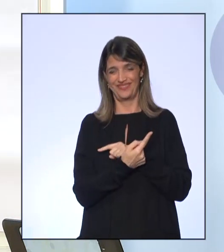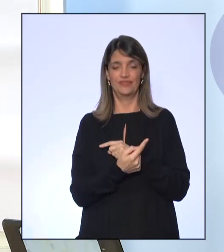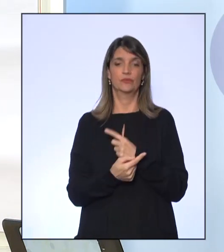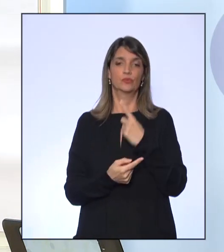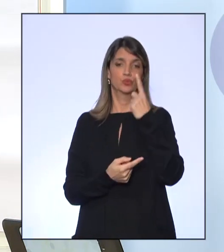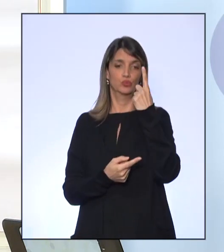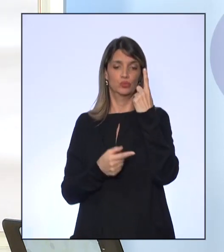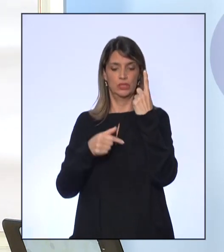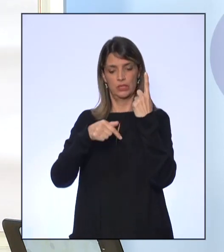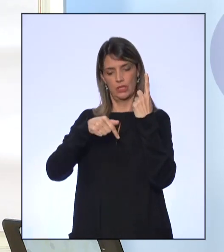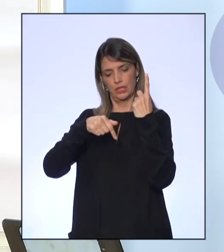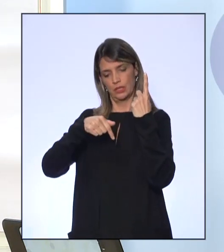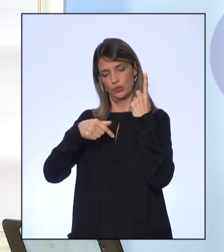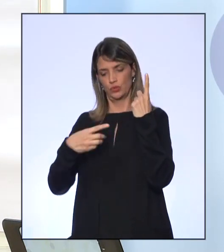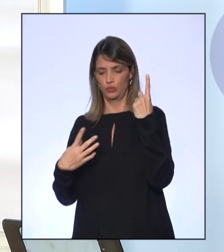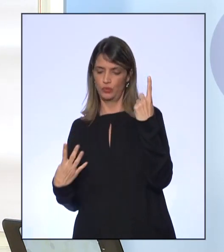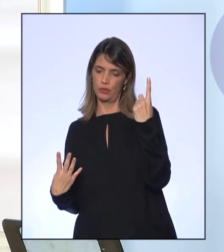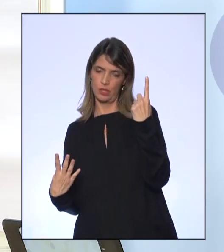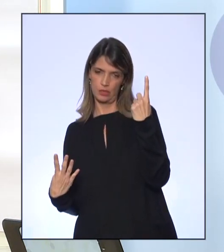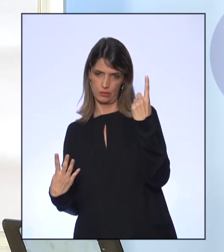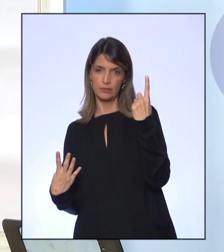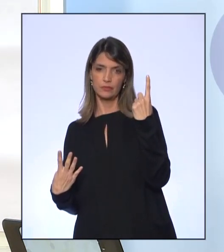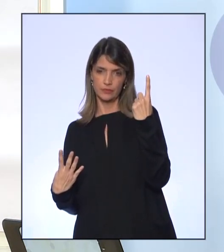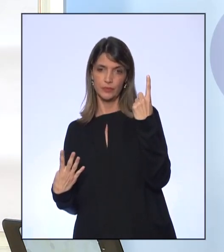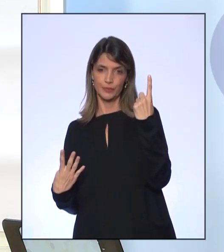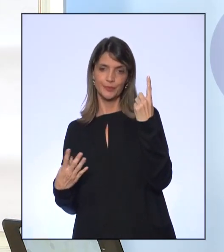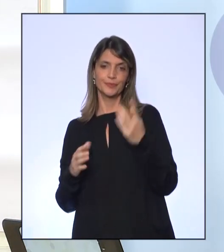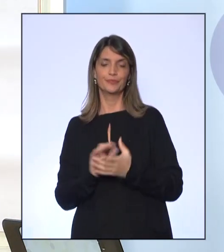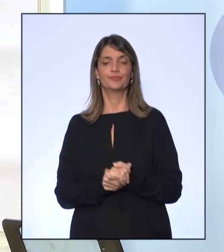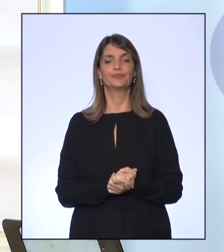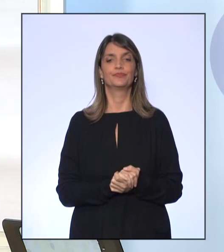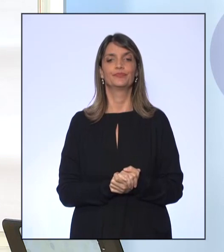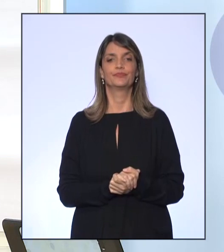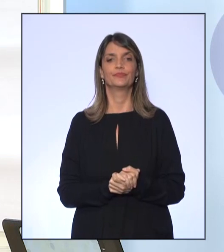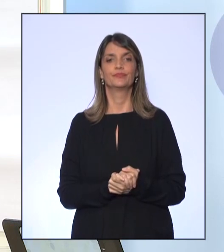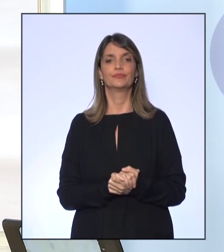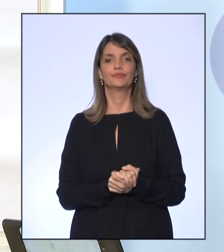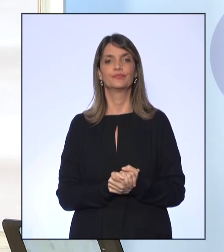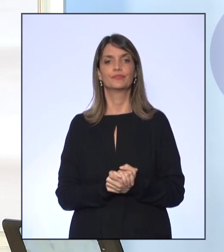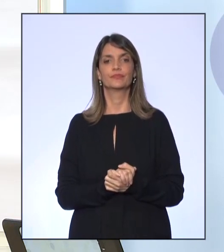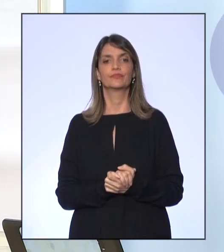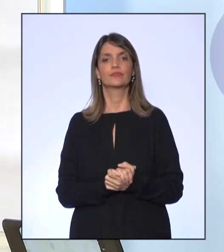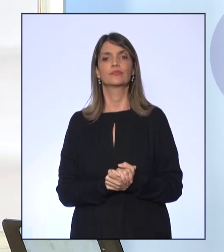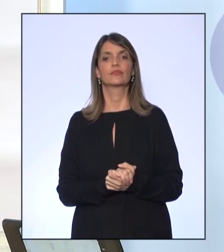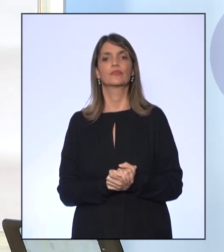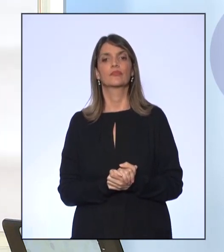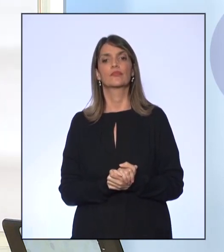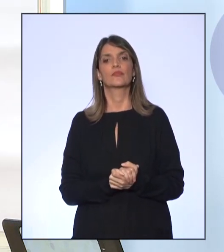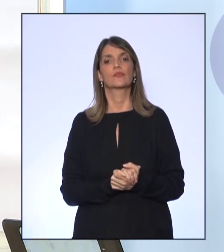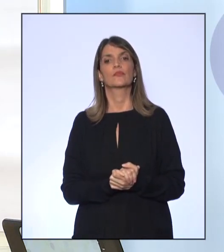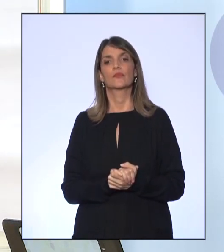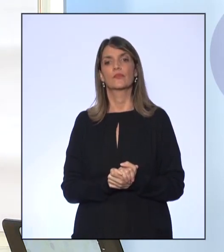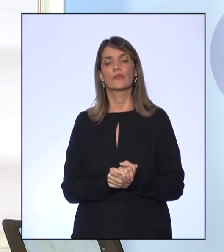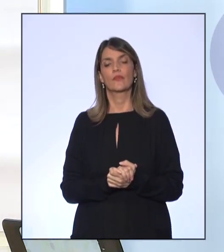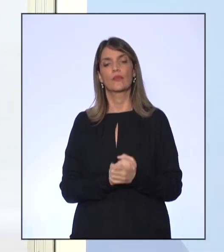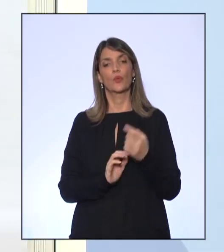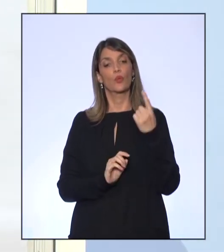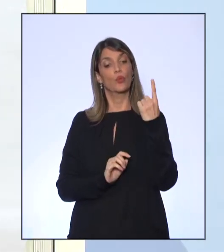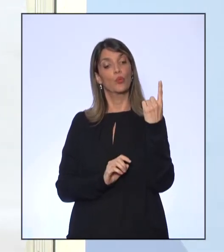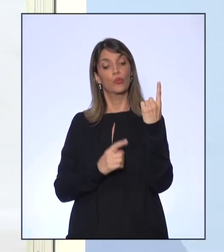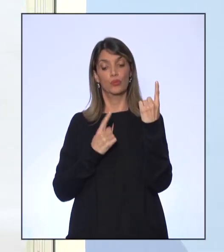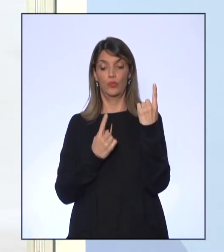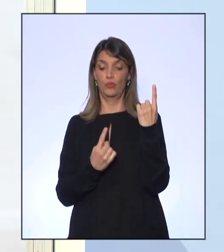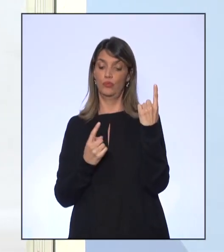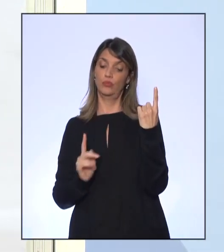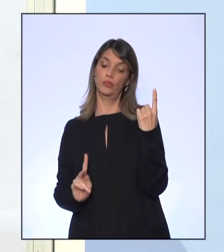4, 1, 7, 4. Beleza? Aí eu tenho 1, 1 e K,